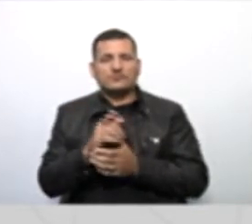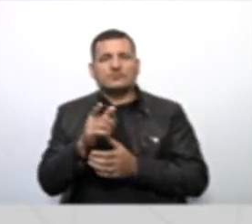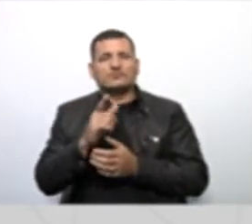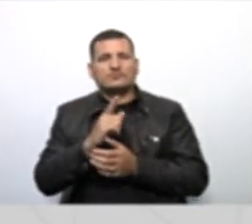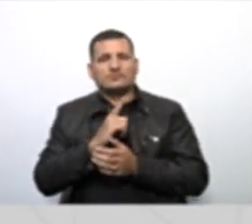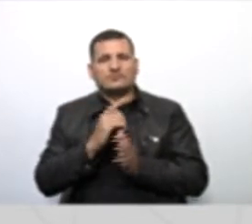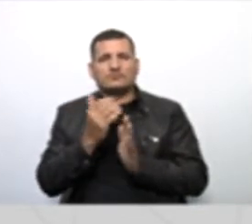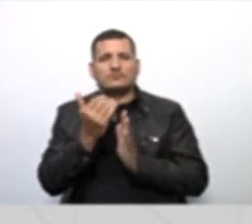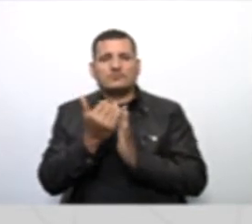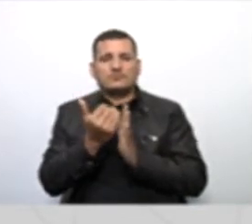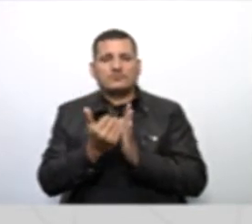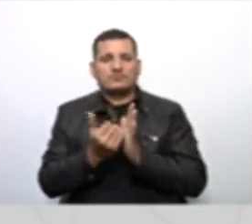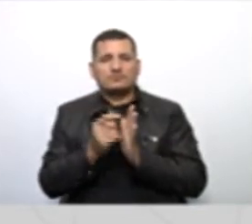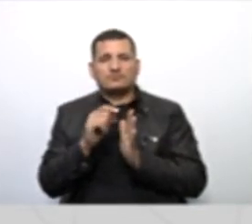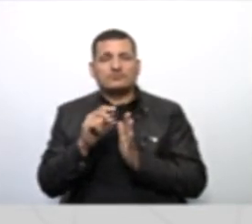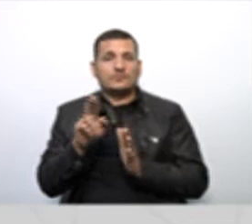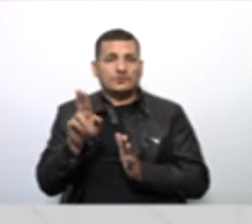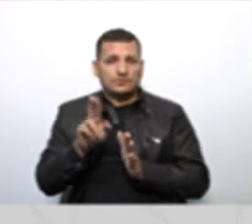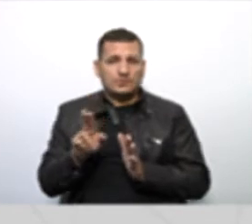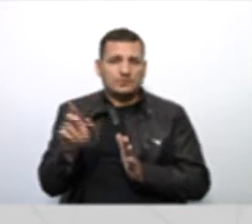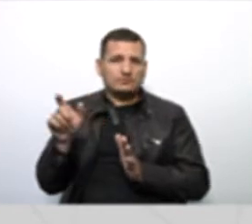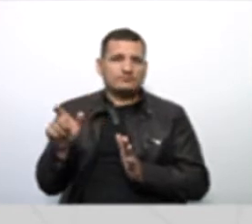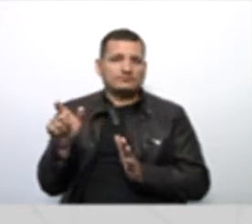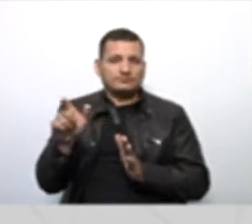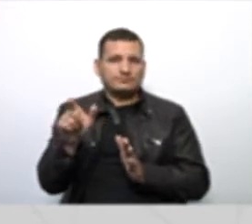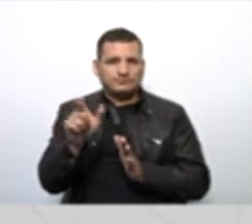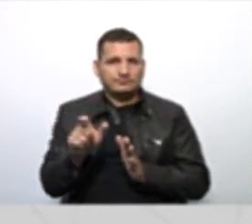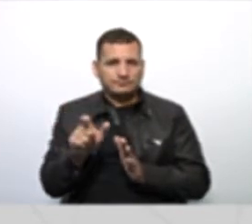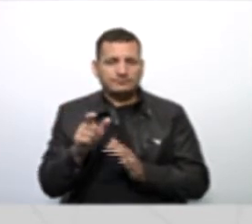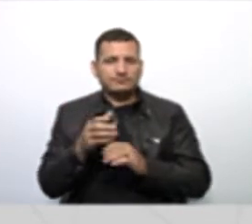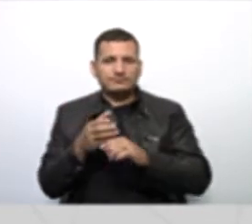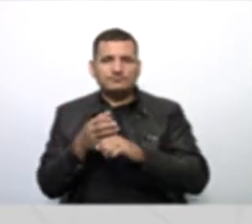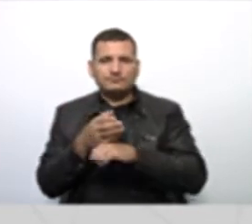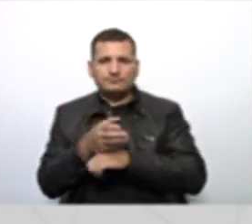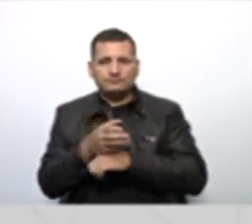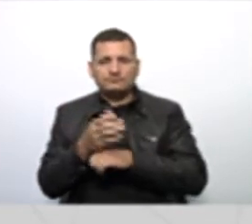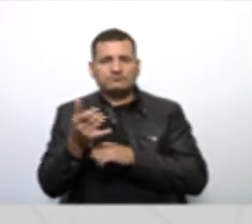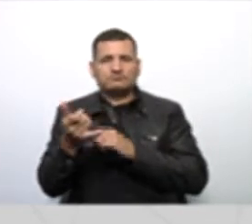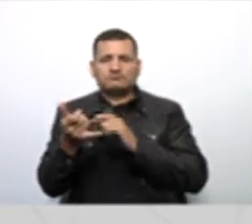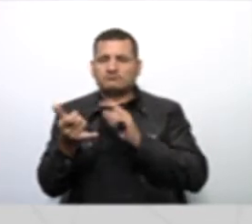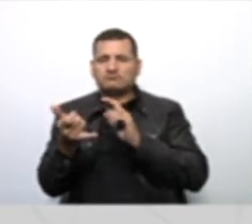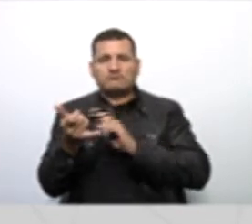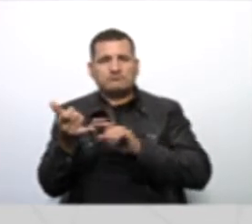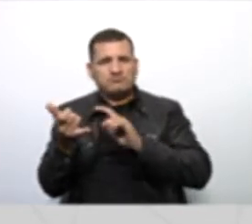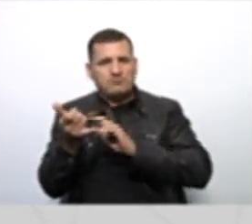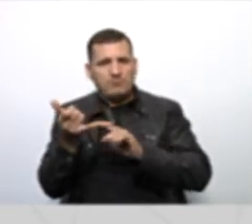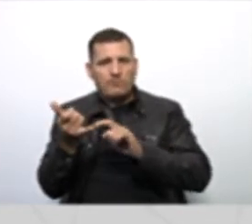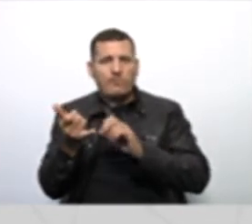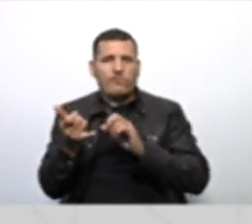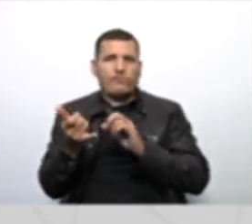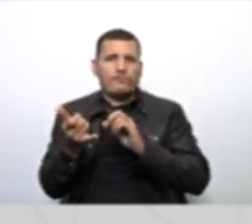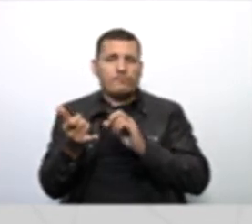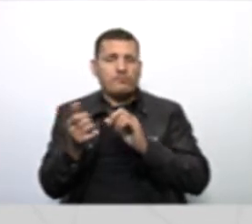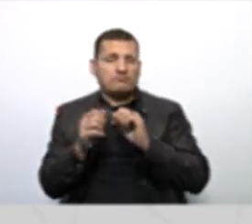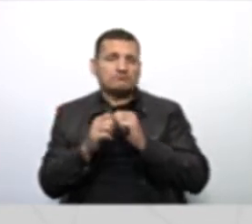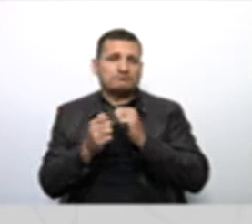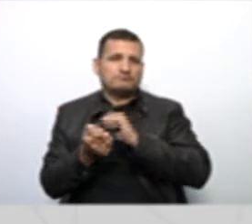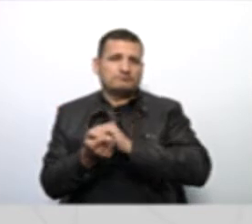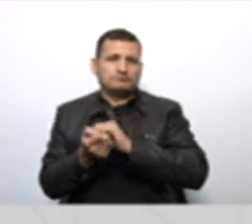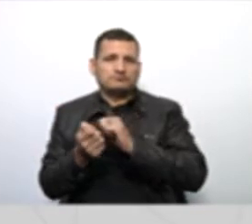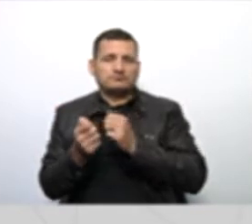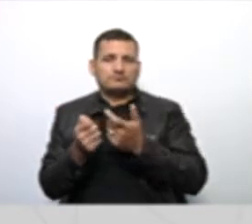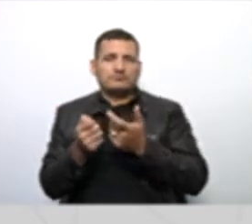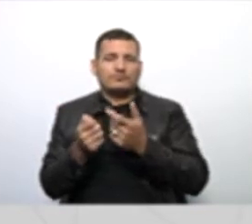que requer que os usuários está acessando por um smartphone e adapte-se a ele. Então,